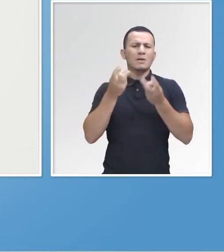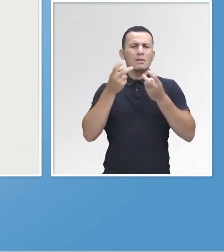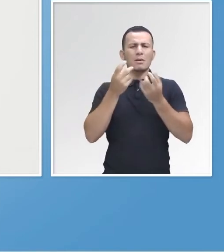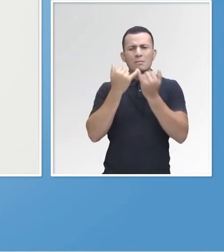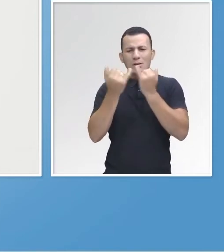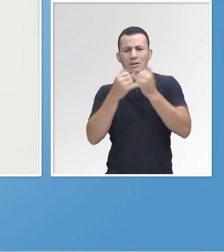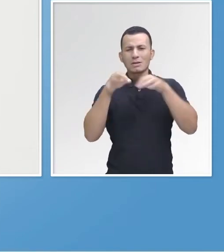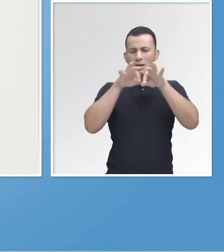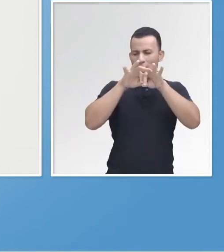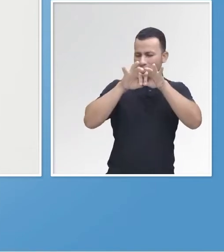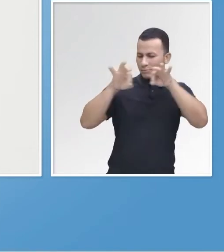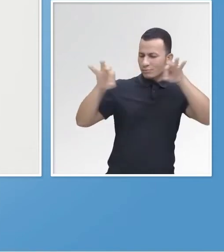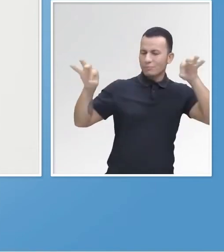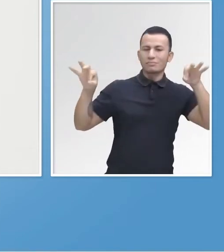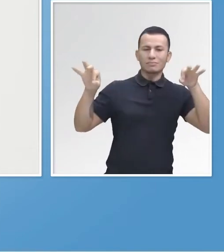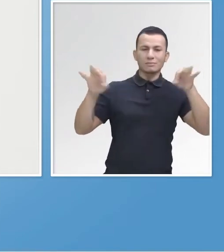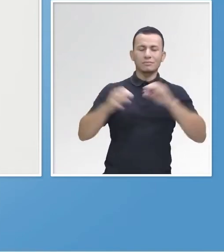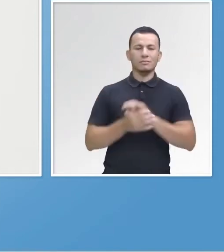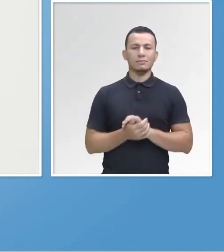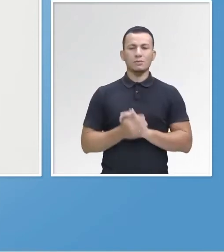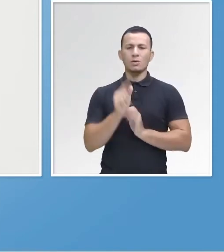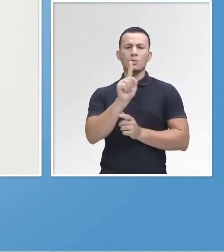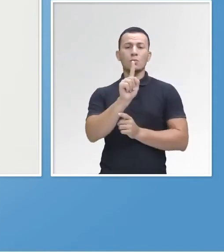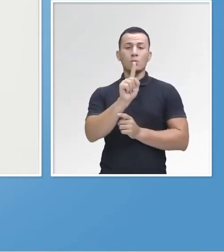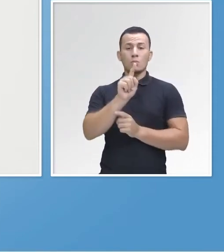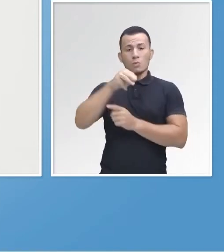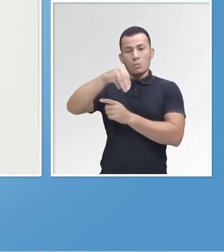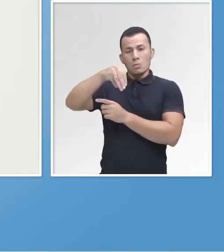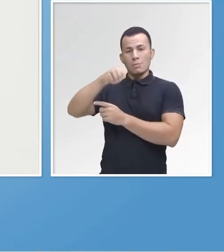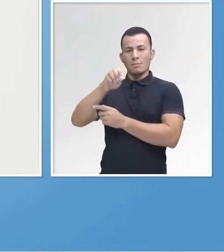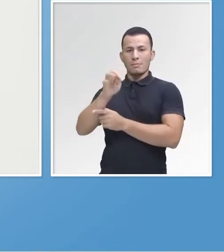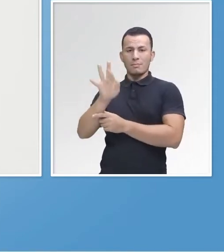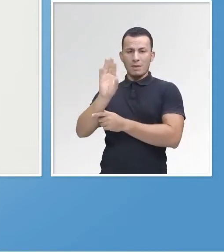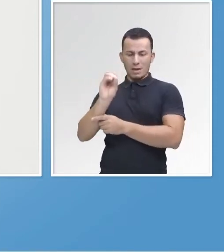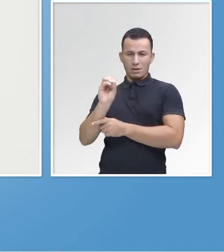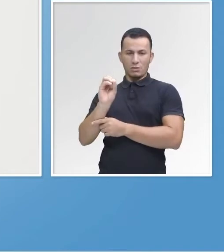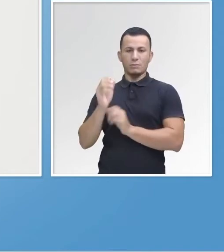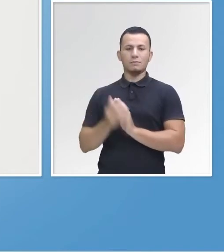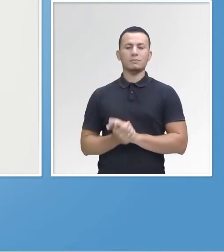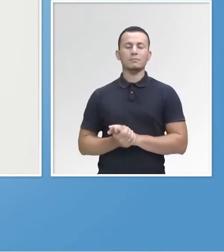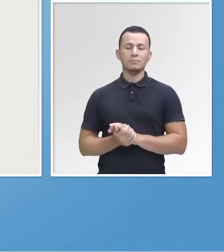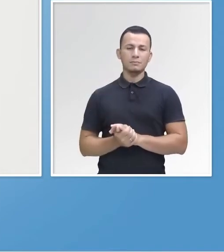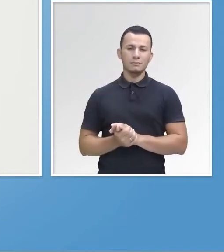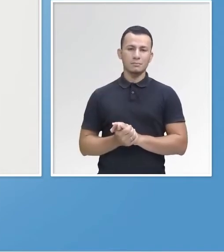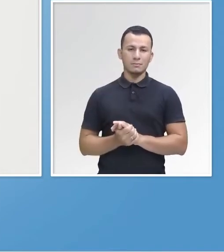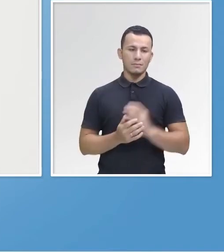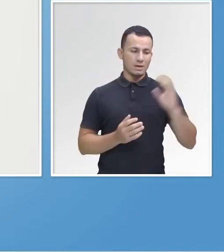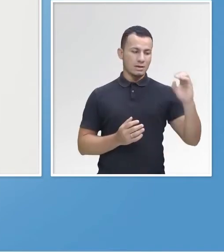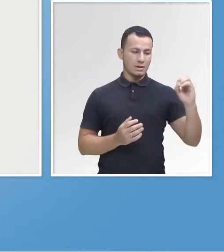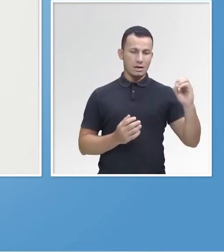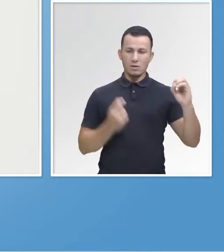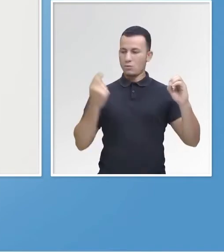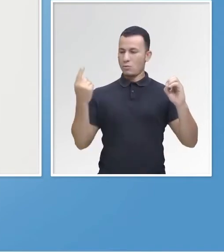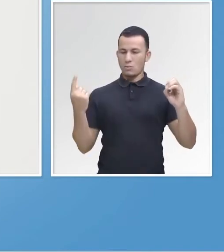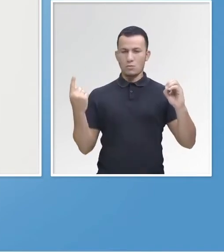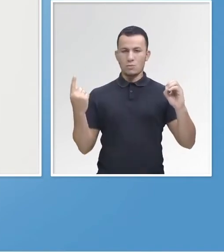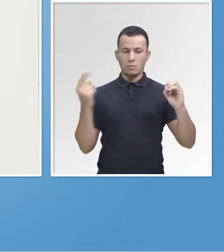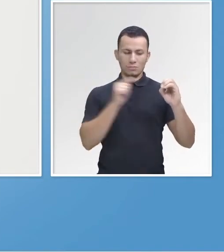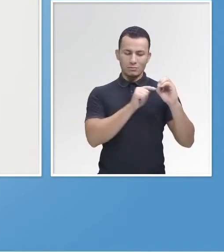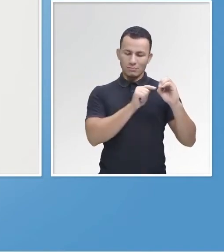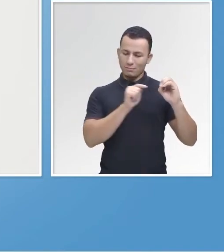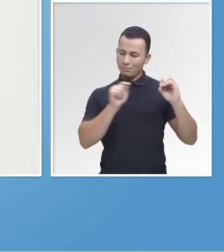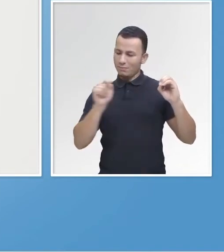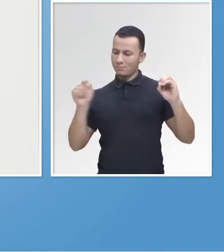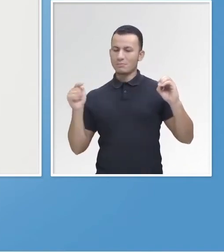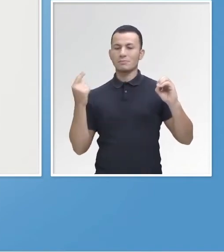então aqui corda de um metro de 0 a 1 m Ok deseram